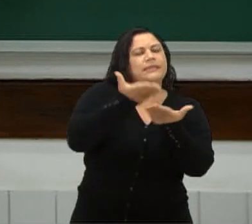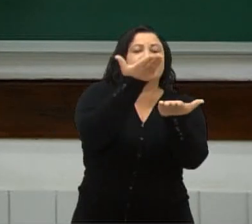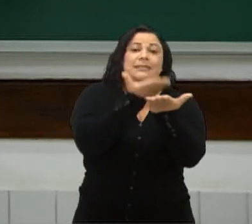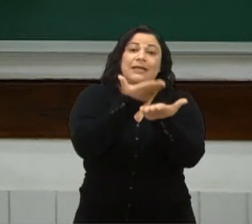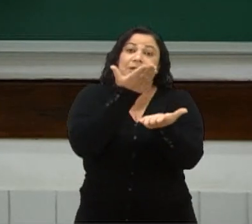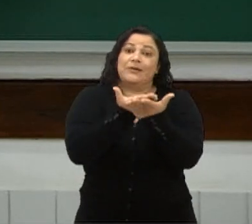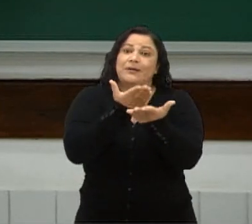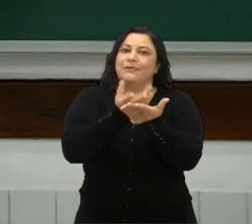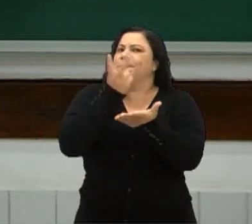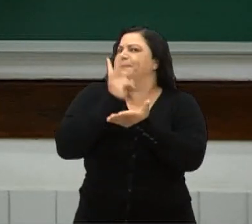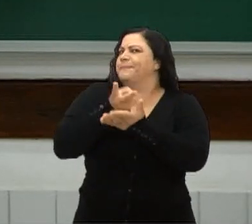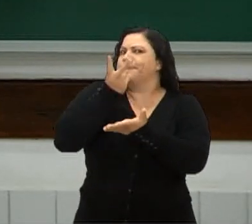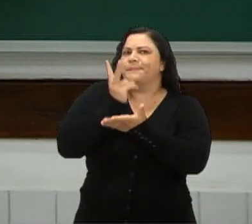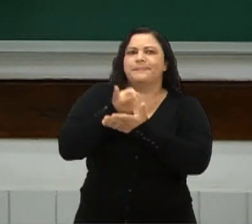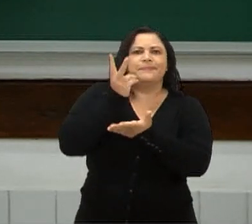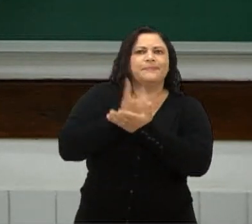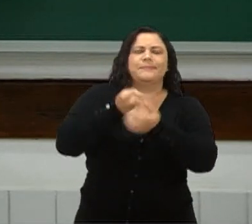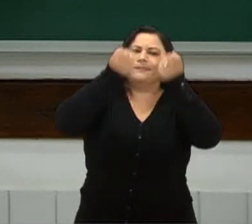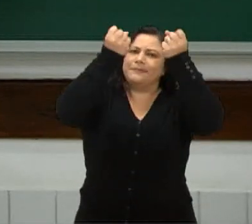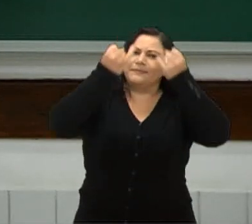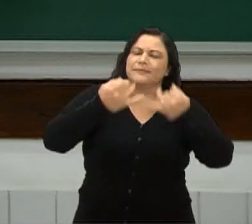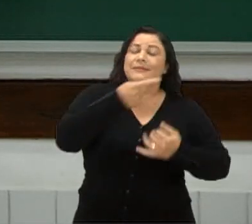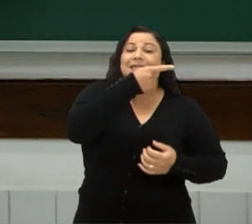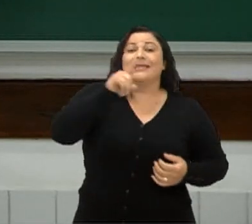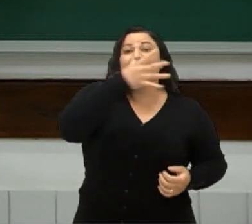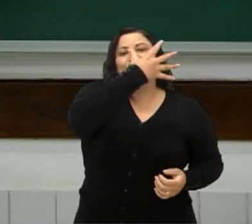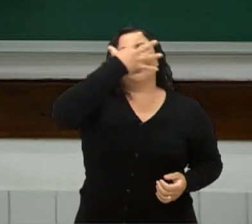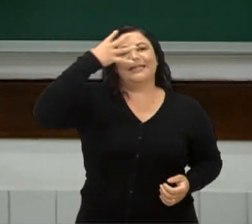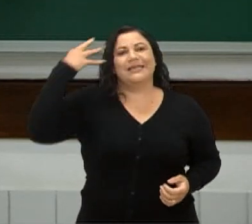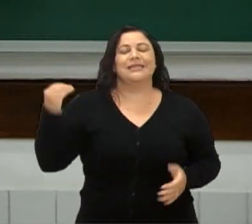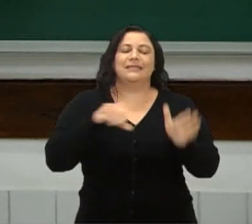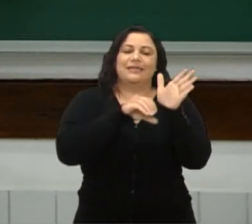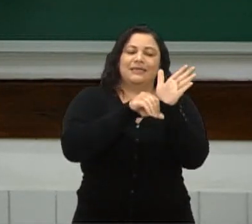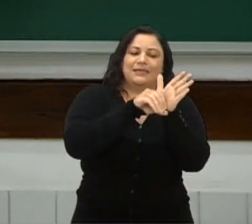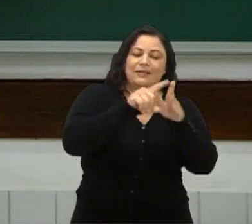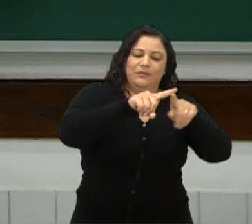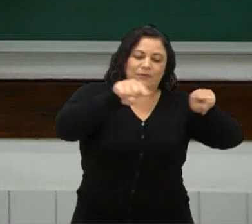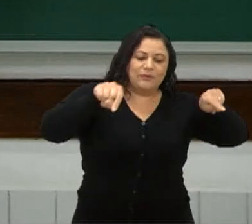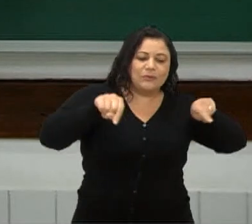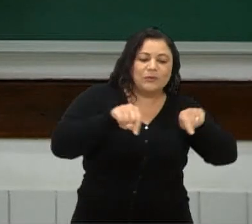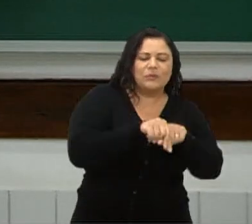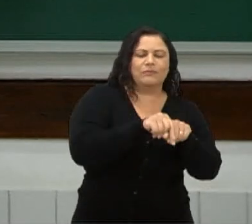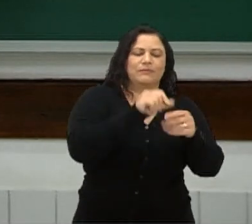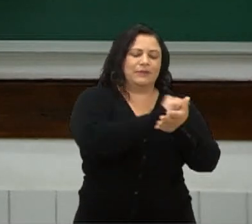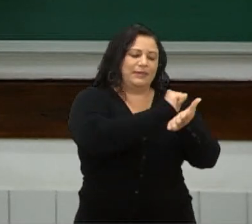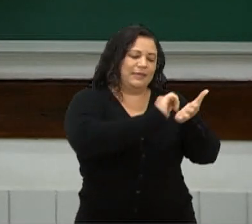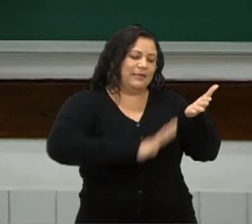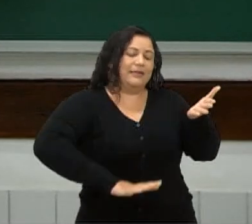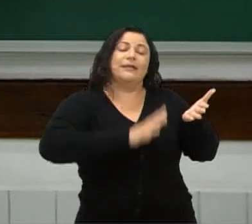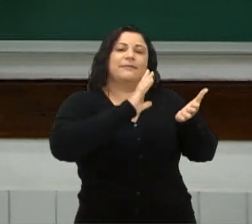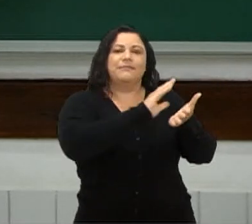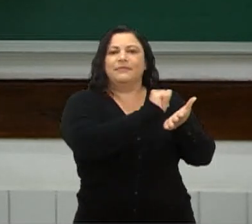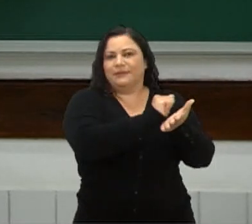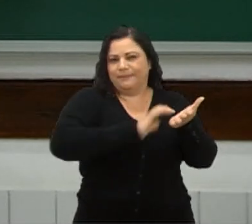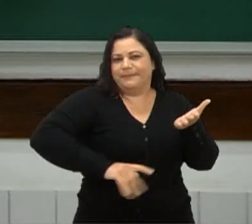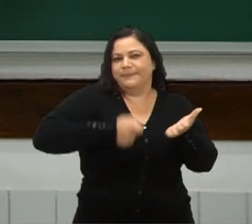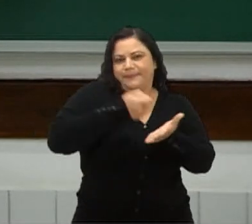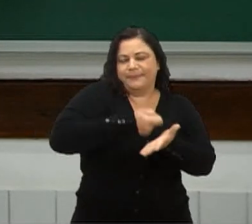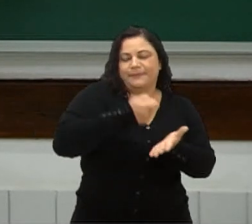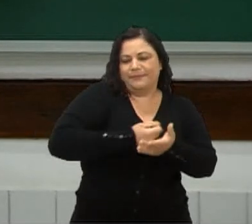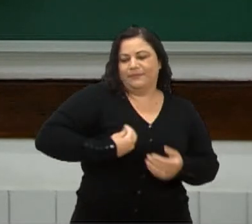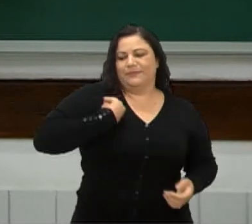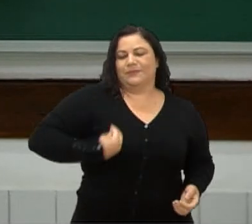sempre vamos falar a vocês. Não se esqueçam, acessando ao Google Classroom, realize aquelas atividades obrigatórias, elas marcam a tua presença